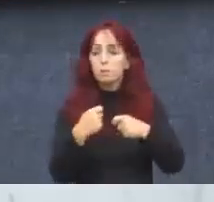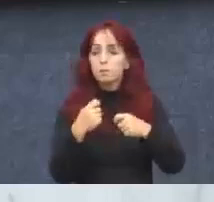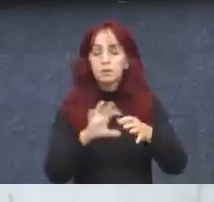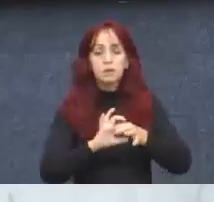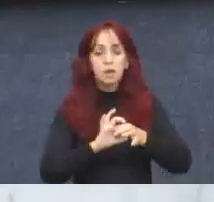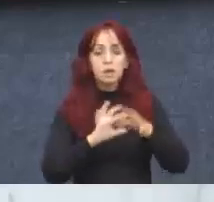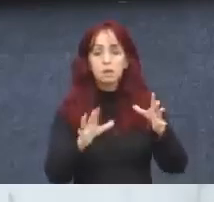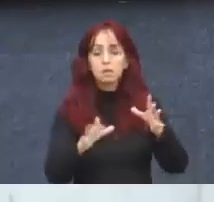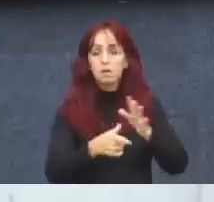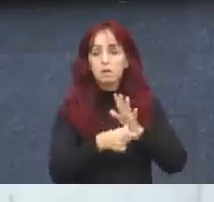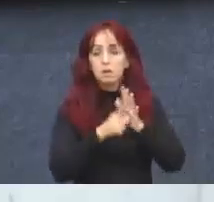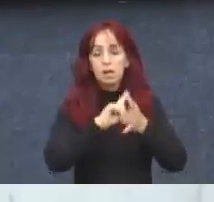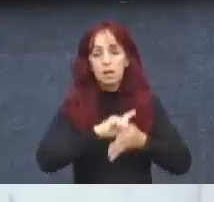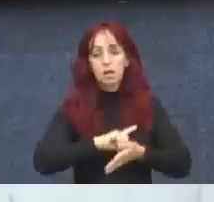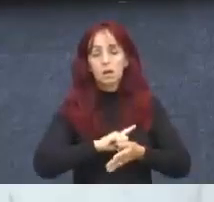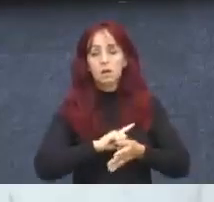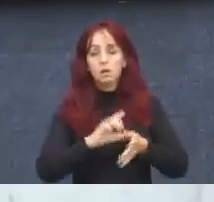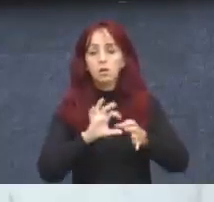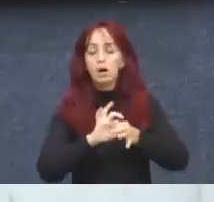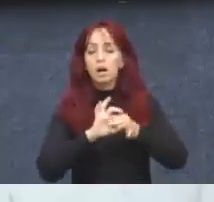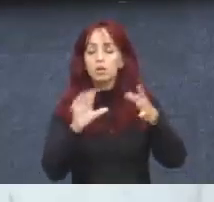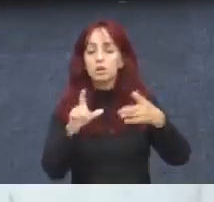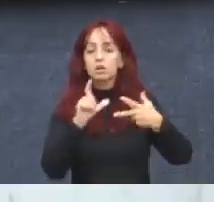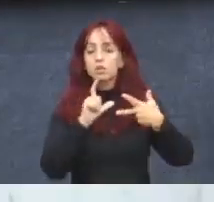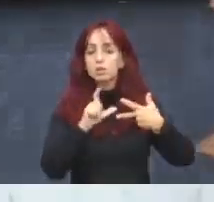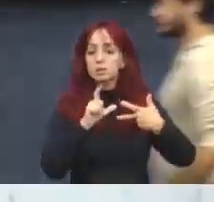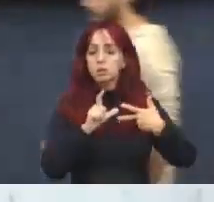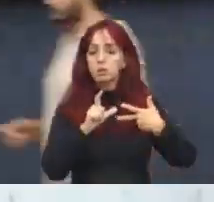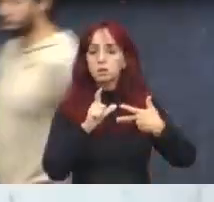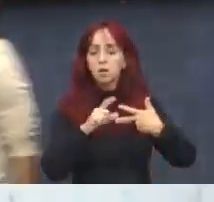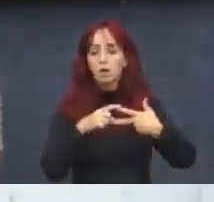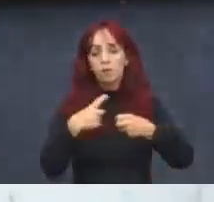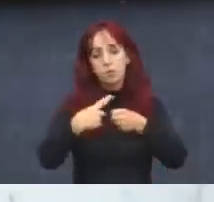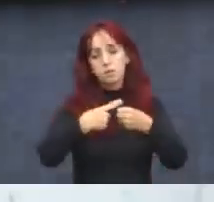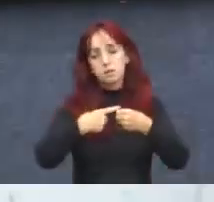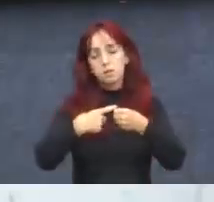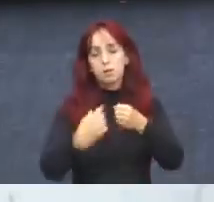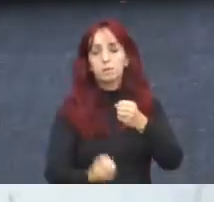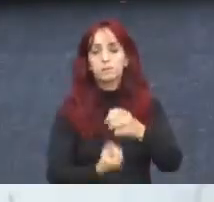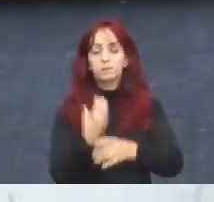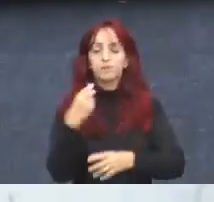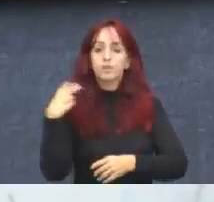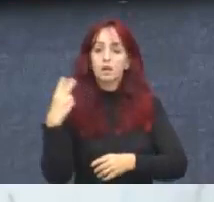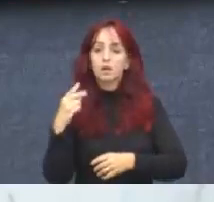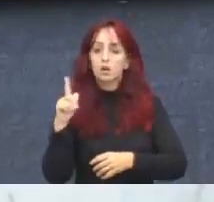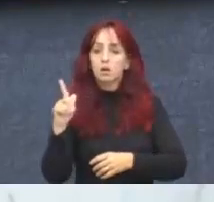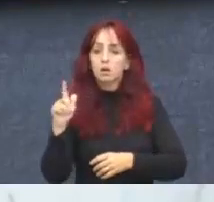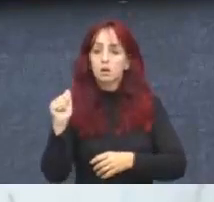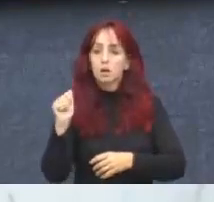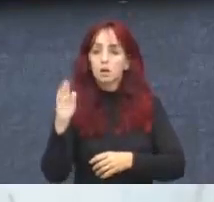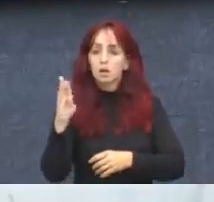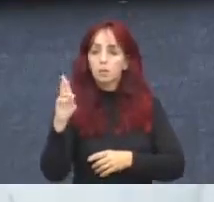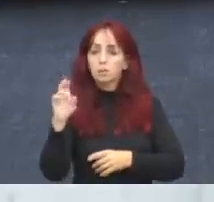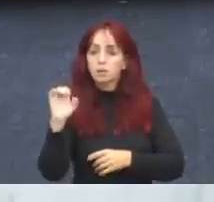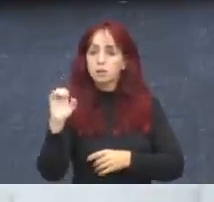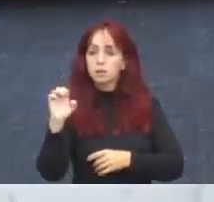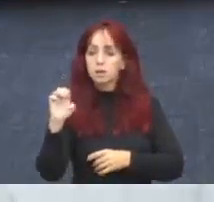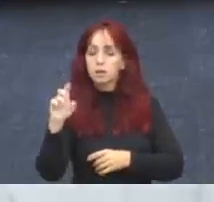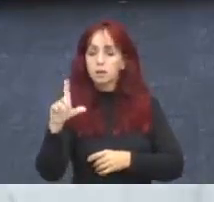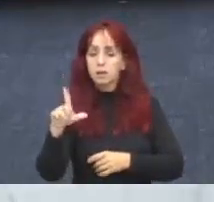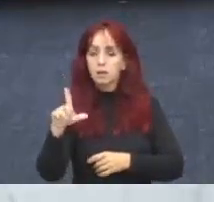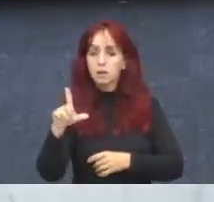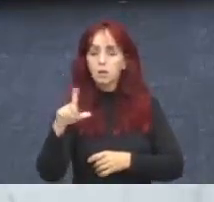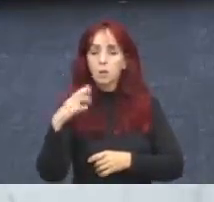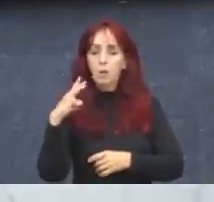prévia ou autorização do Executivo Municipal. Autoria, vereador Gabriel, vereador Marcos Crispim, vereadora